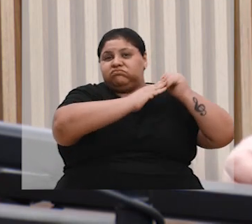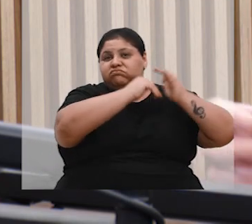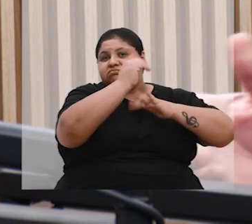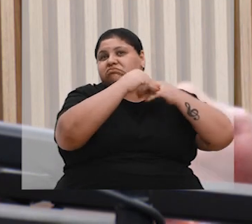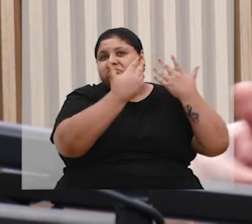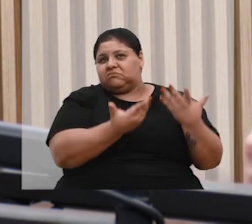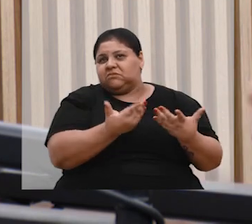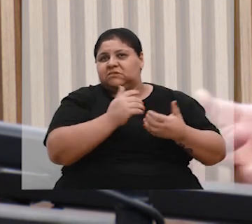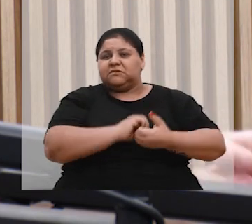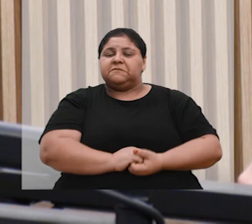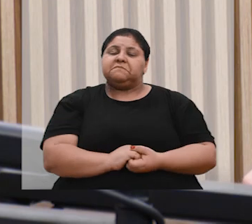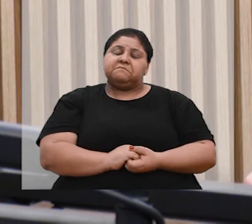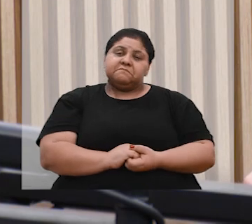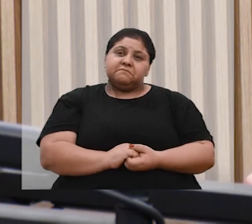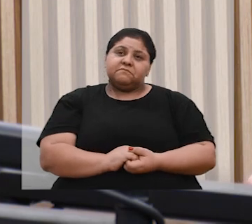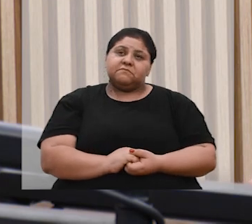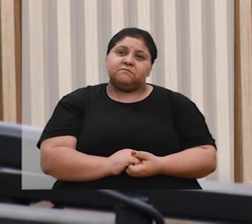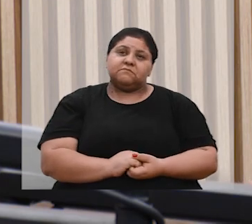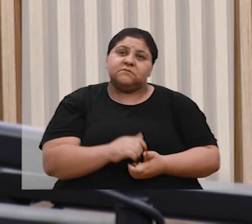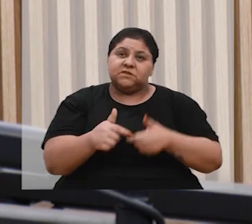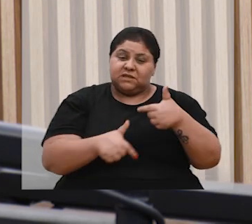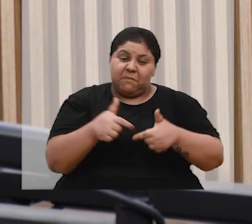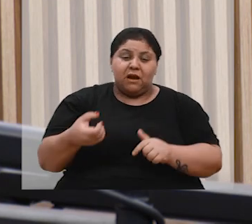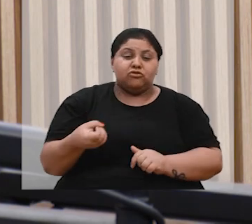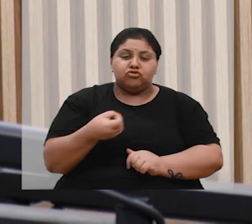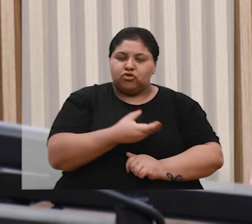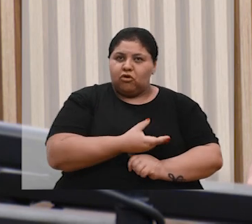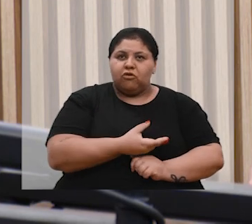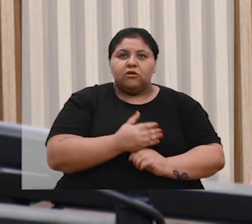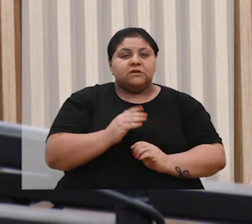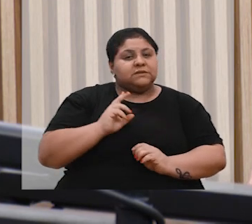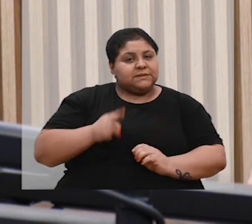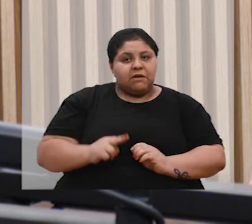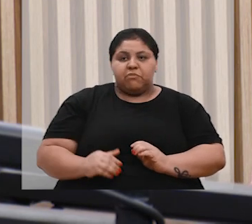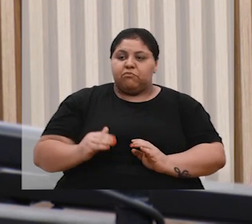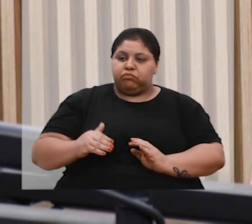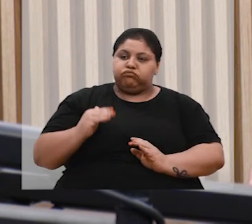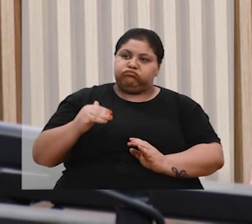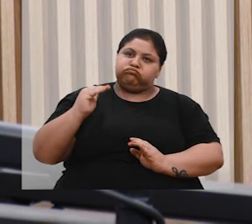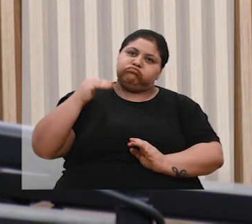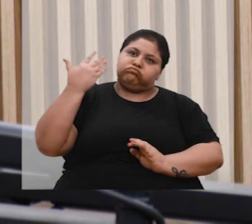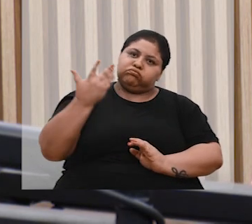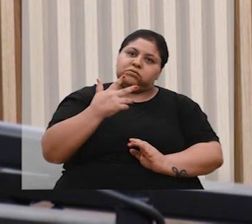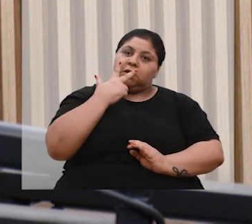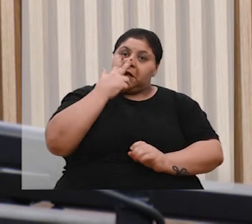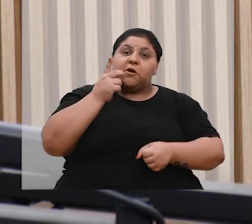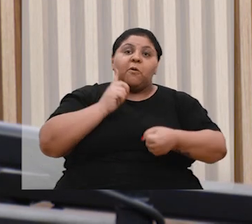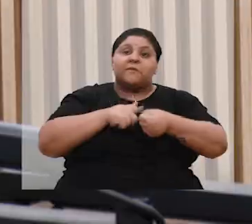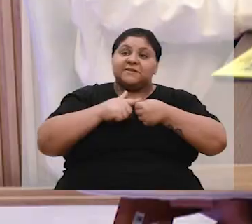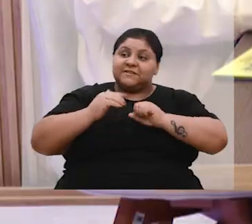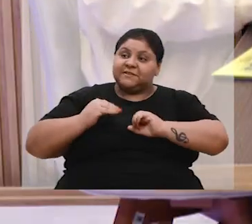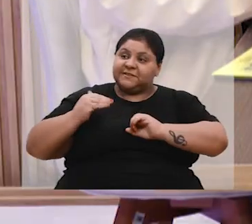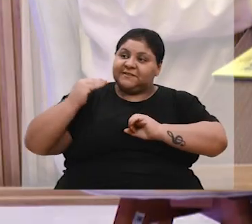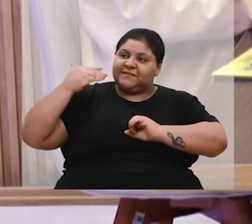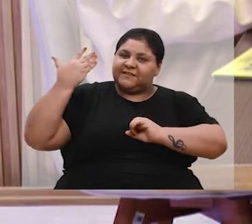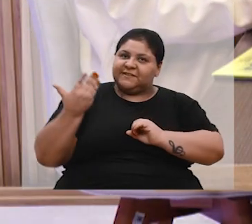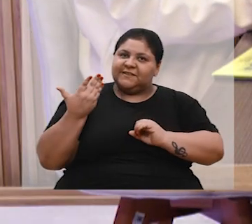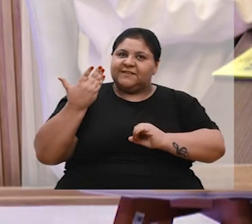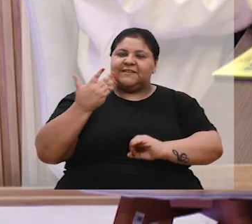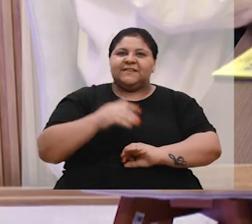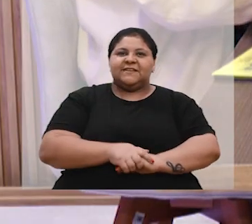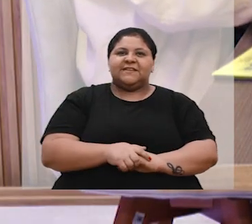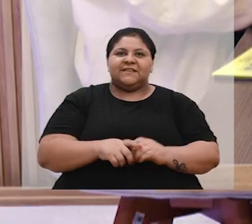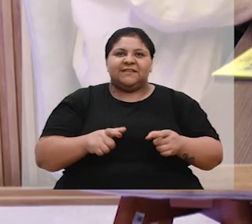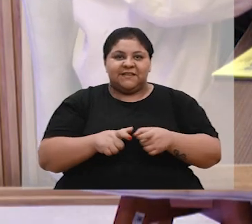construídas, unidades, enfim, serviços novos. Não para de crescer, né? Assim como a cidade cresce, a necessidade